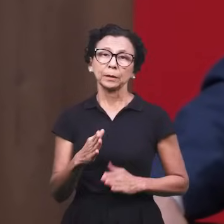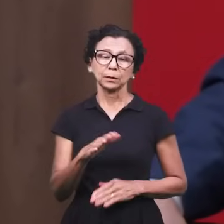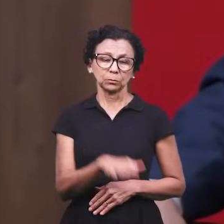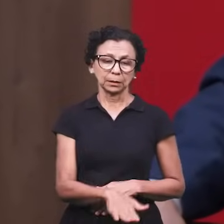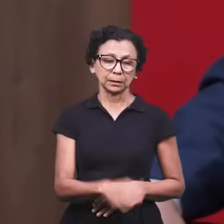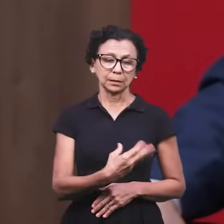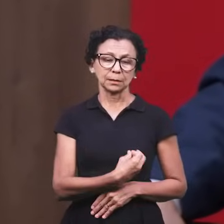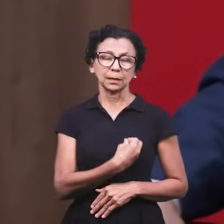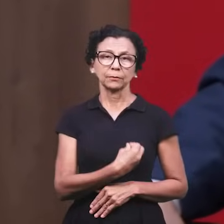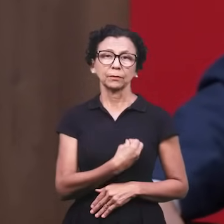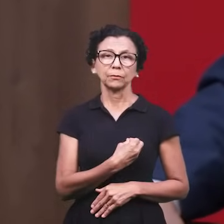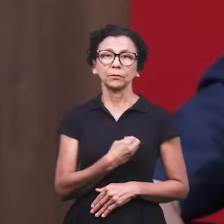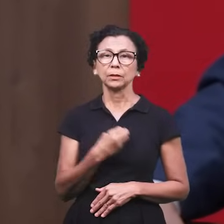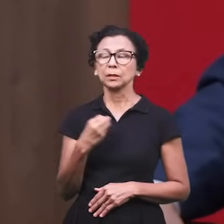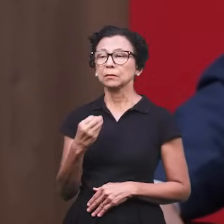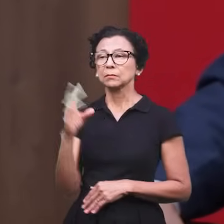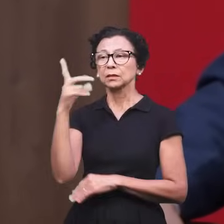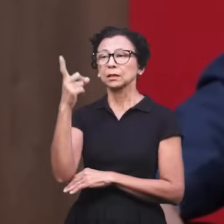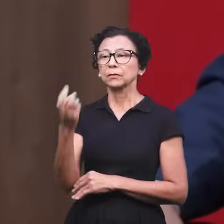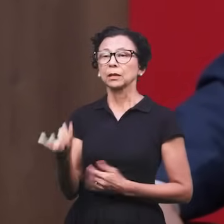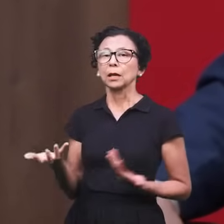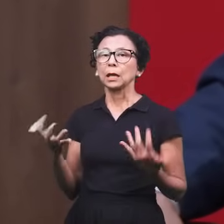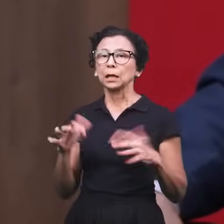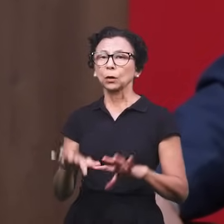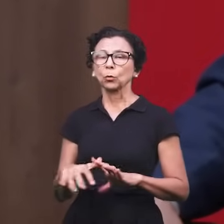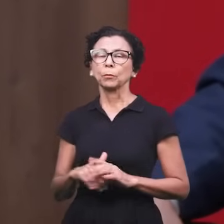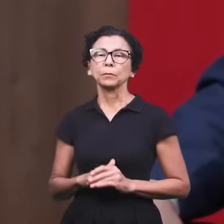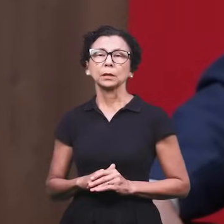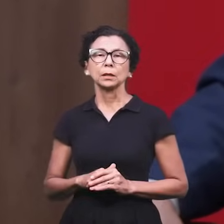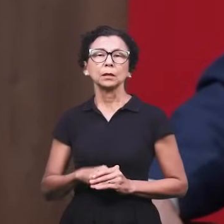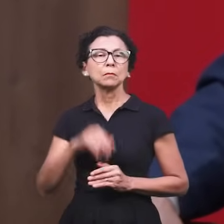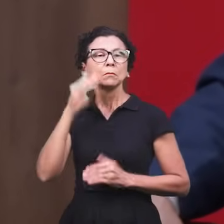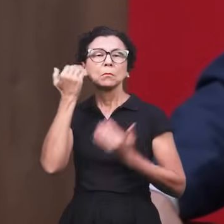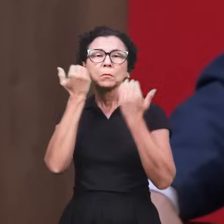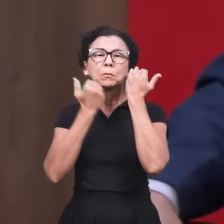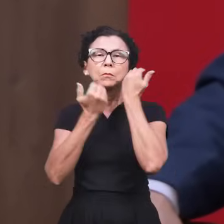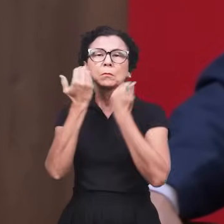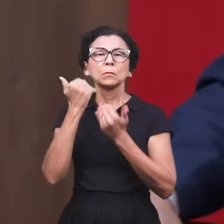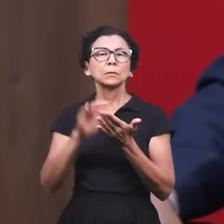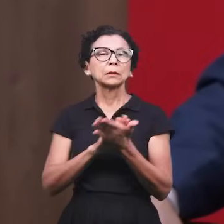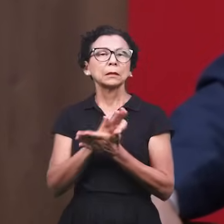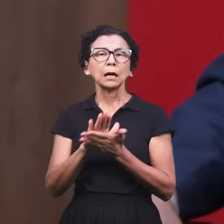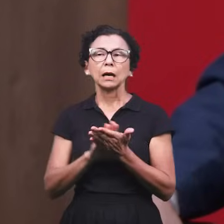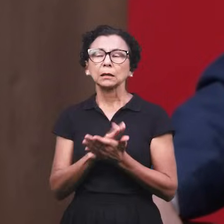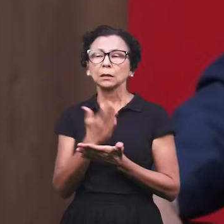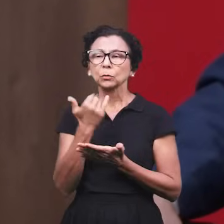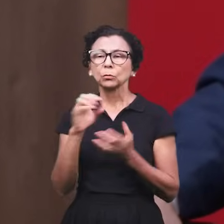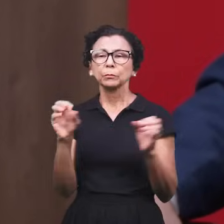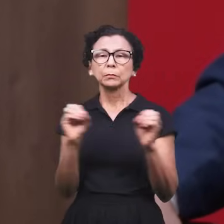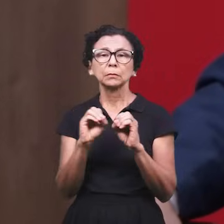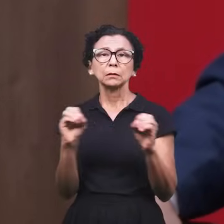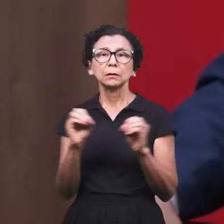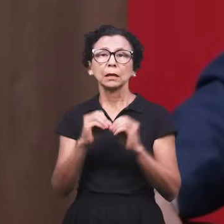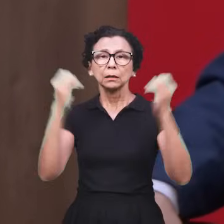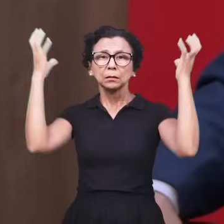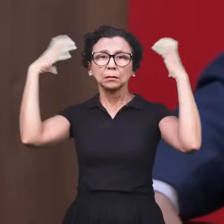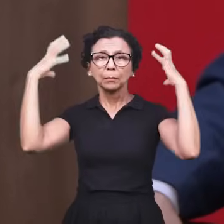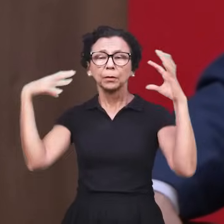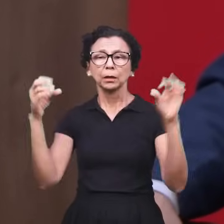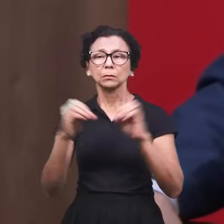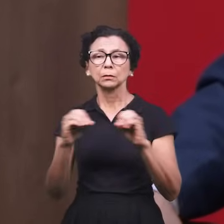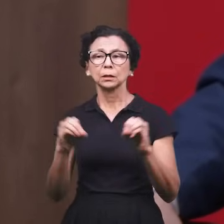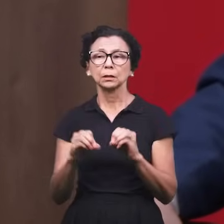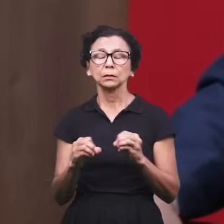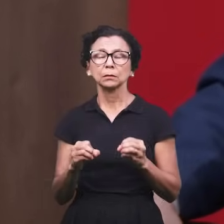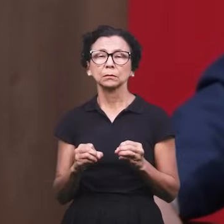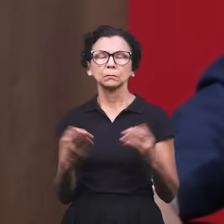queria comer, você não se barbeava, você não se banhava, você não comia. E agora que a criança morreu, ele disse assim,